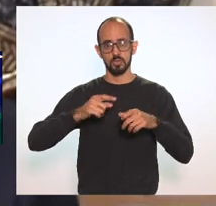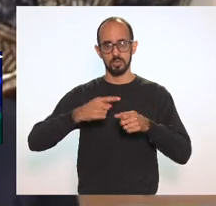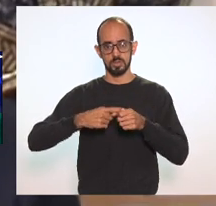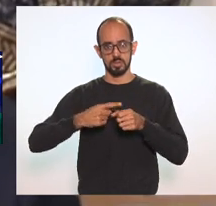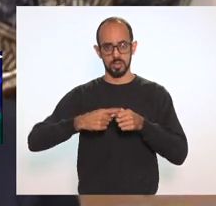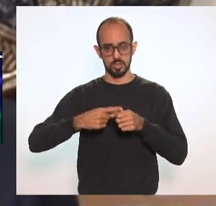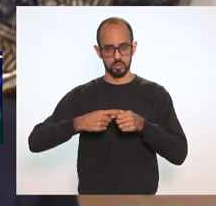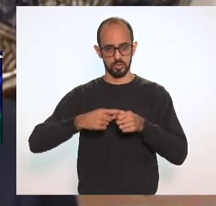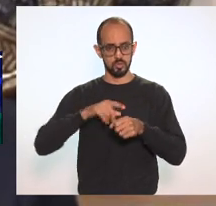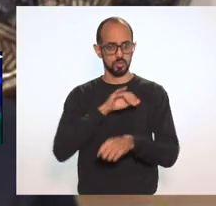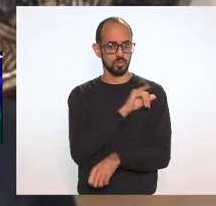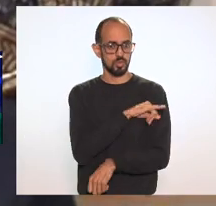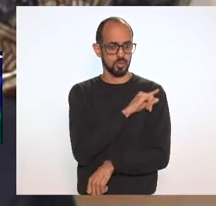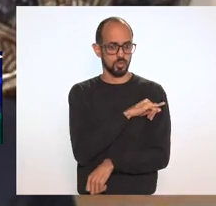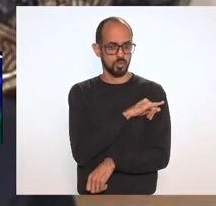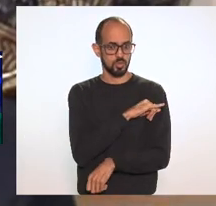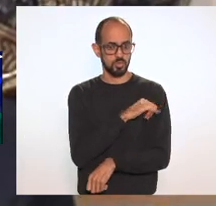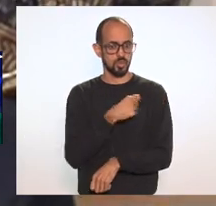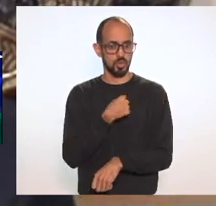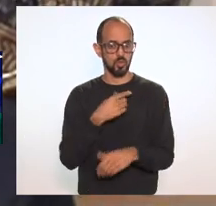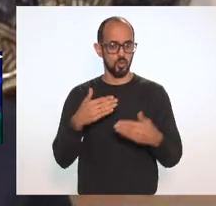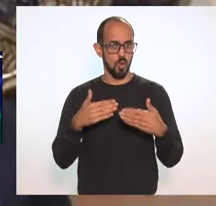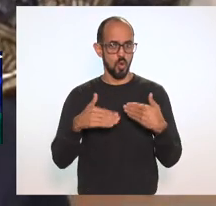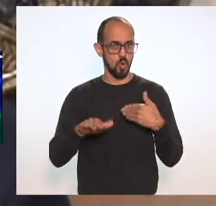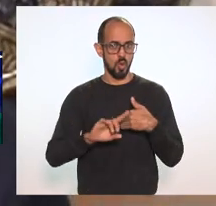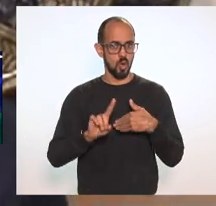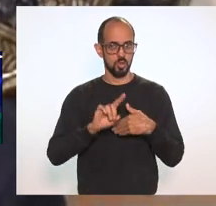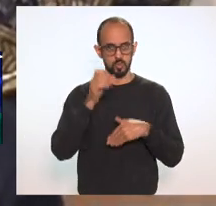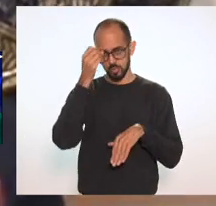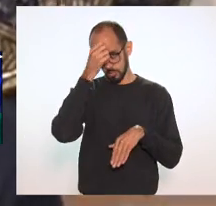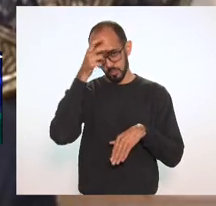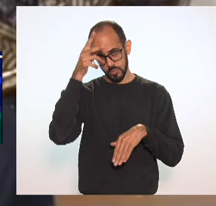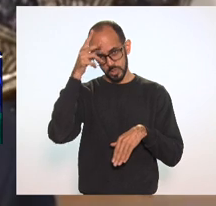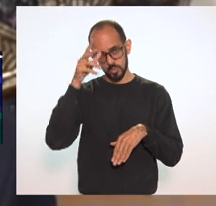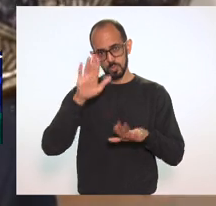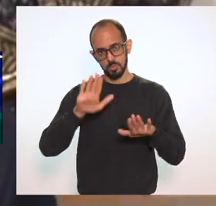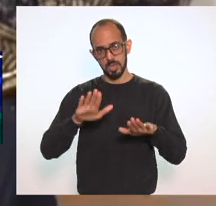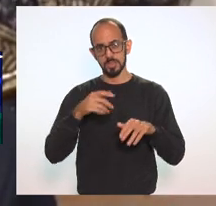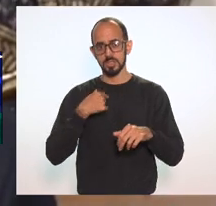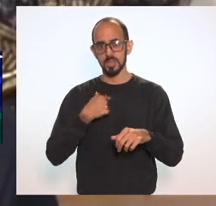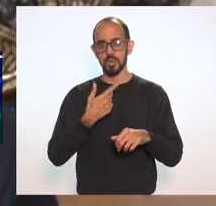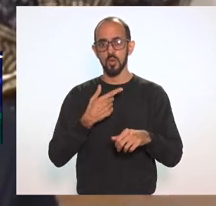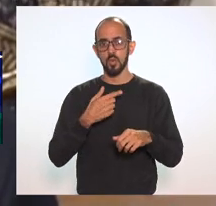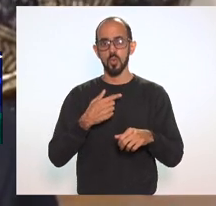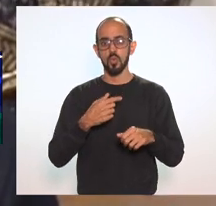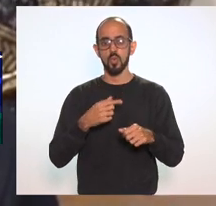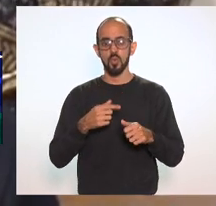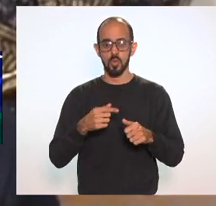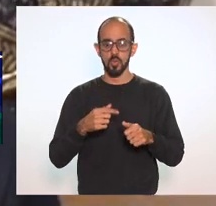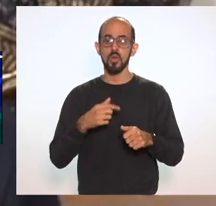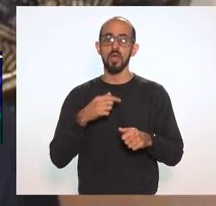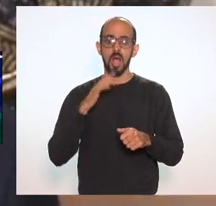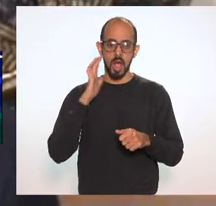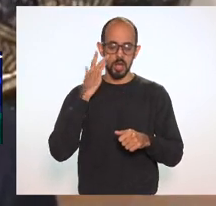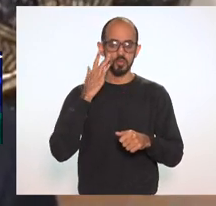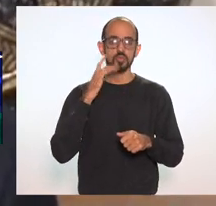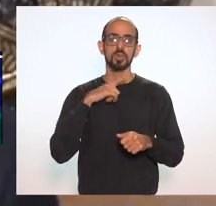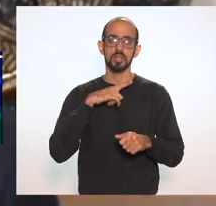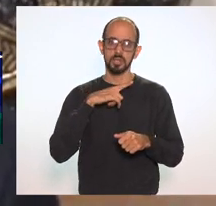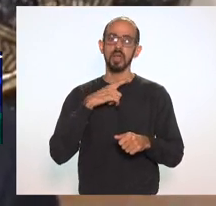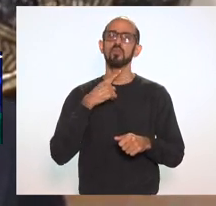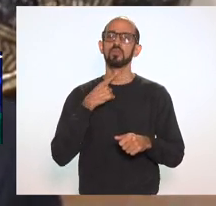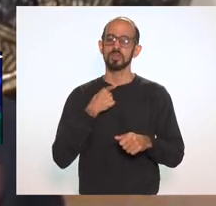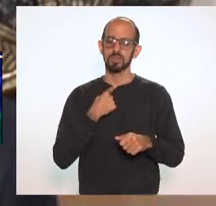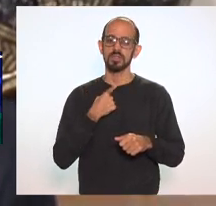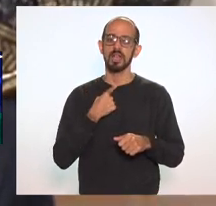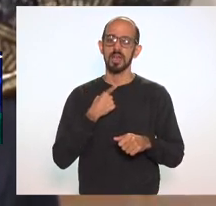e aí de vídeo do prefeito Eduardo Paes agora o que eu não divido aqui ele não tem a boa vontade de fazer o Rio de